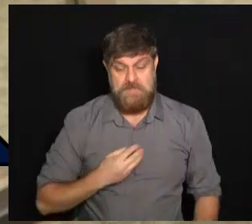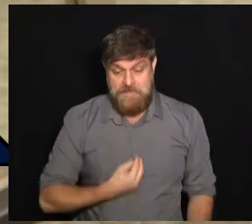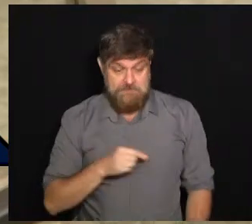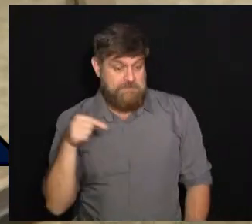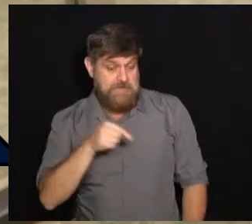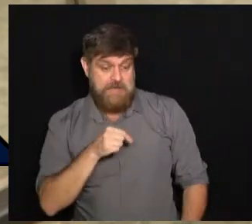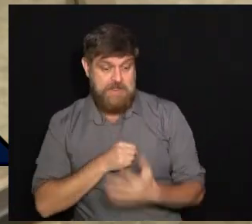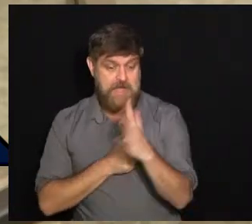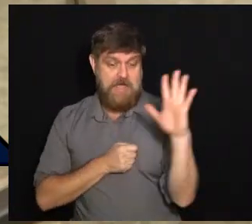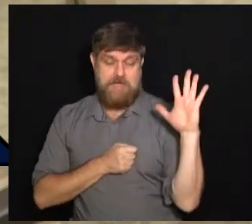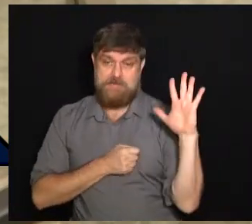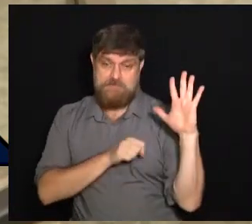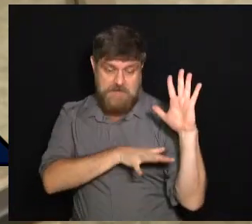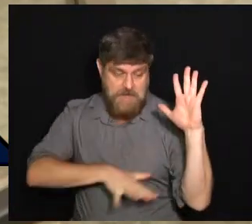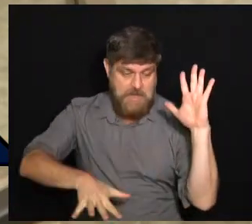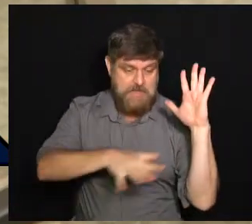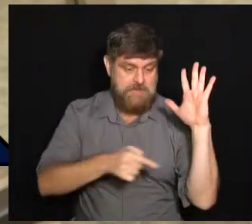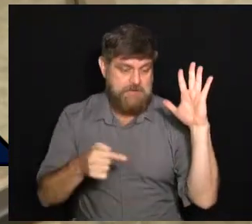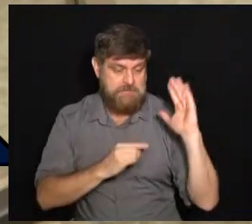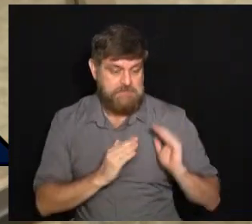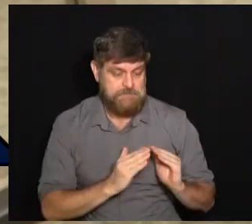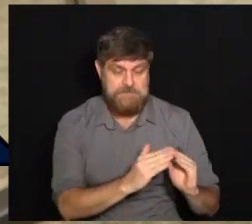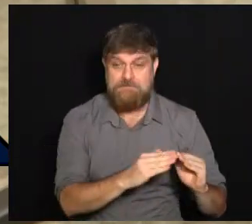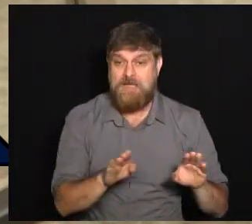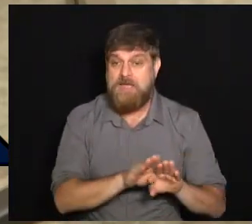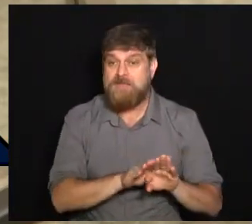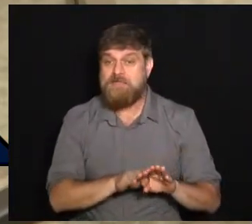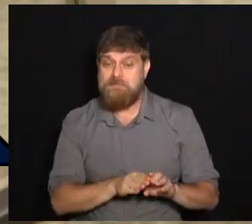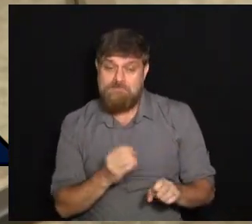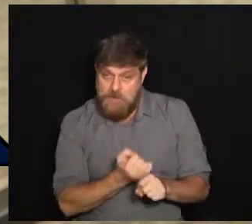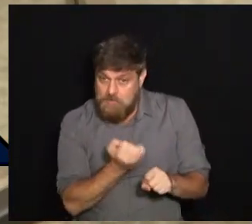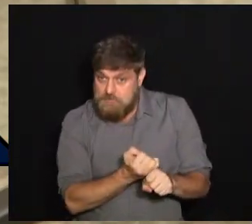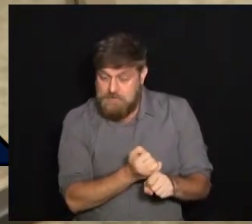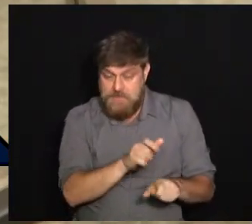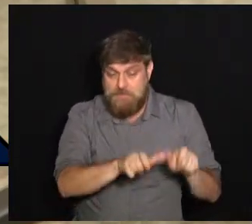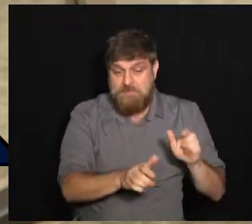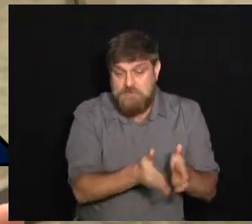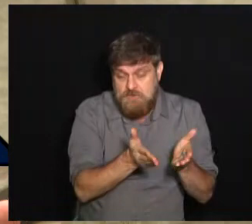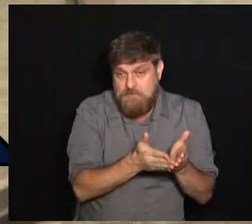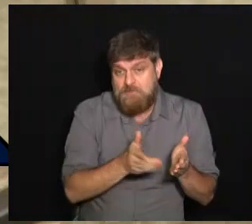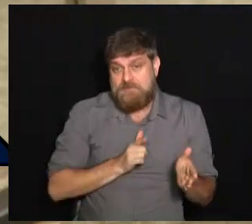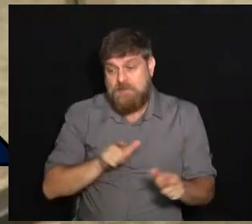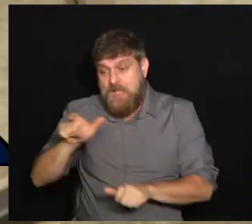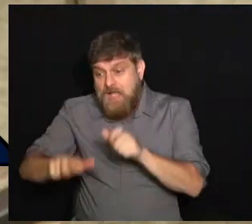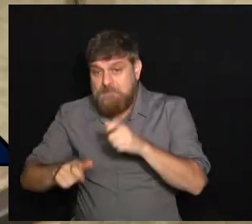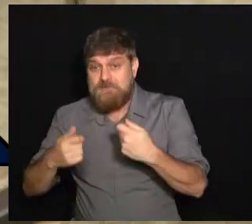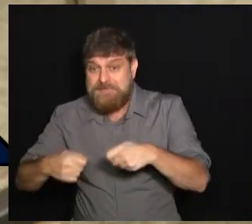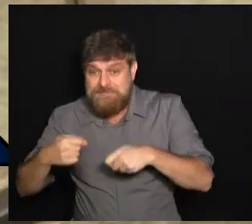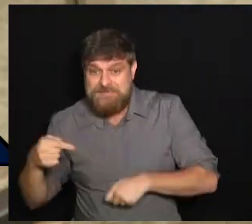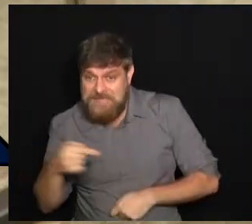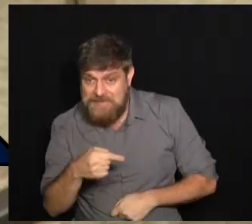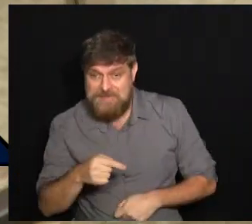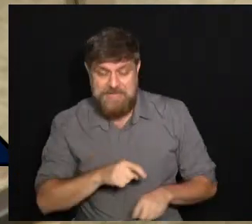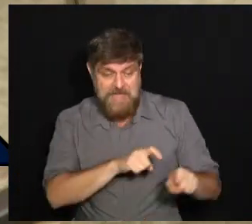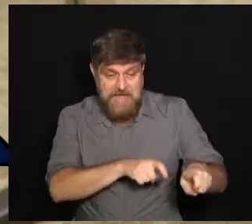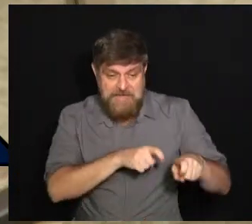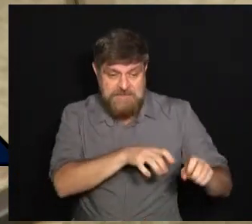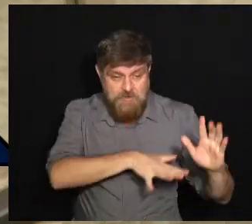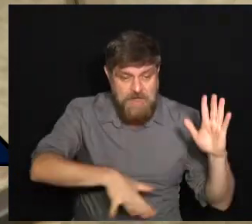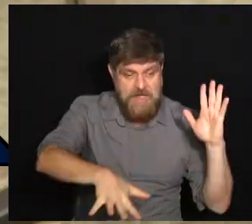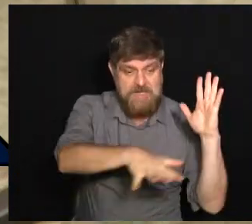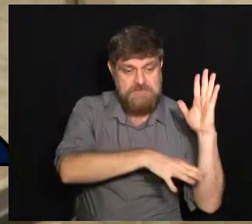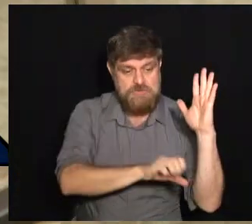lá, também sobre habitação popular, que é o anseio da população daquela região de Sousa e Joaquim